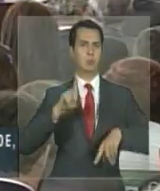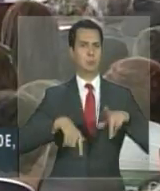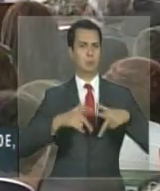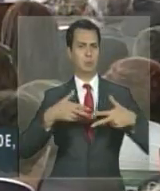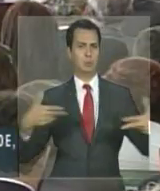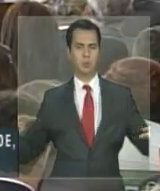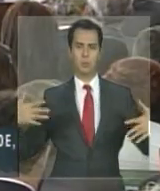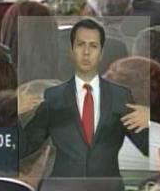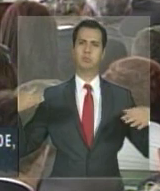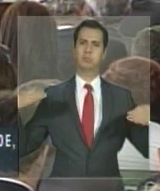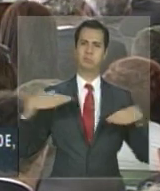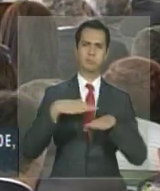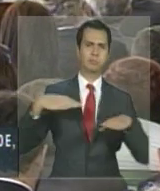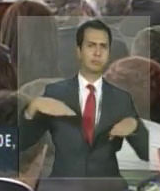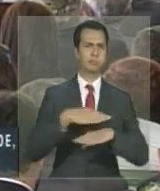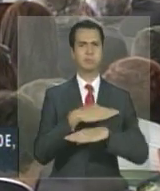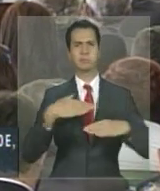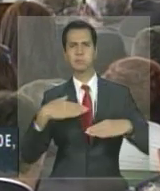por entre as ruas